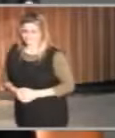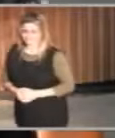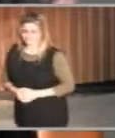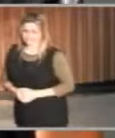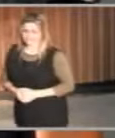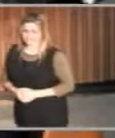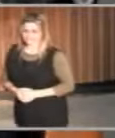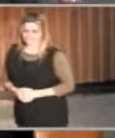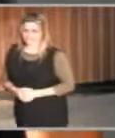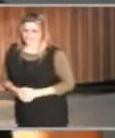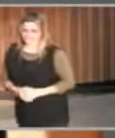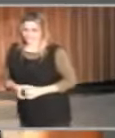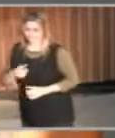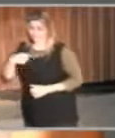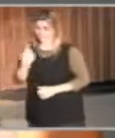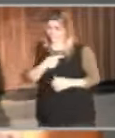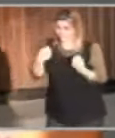você tem que viver